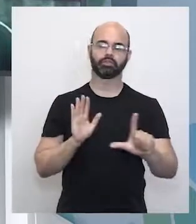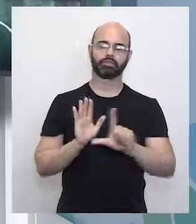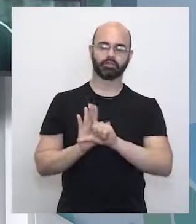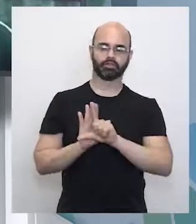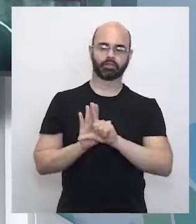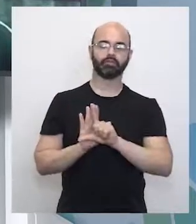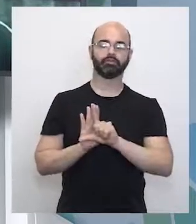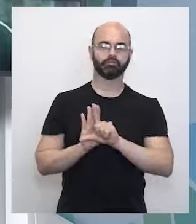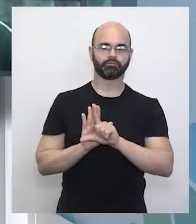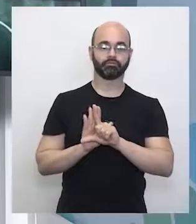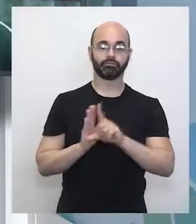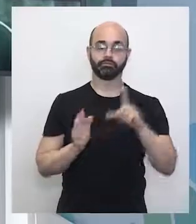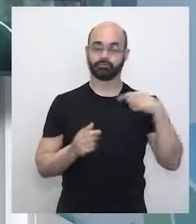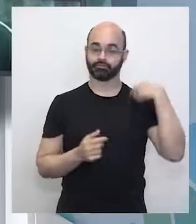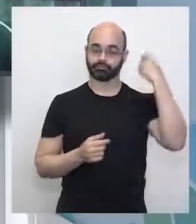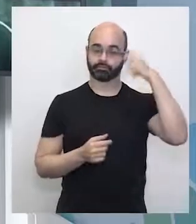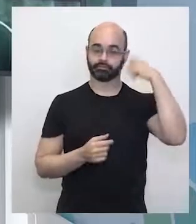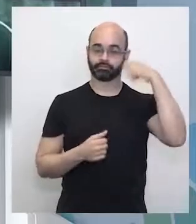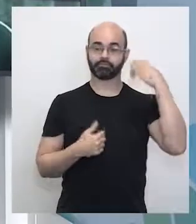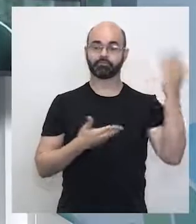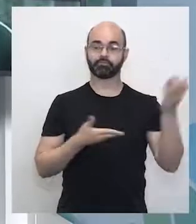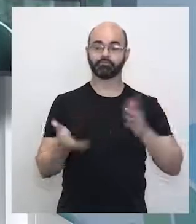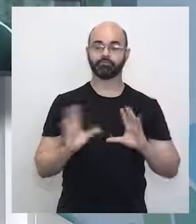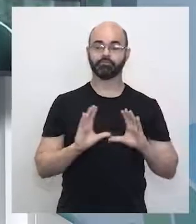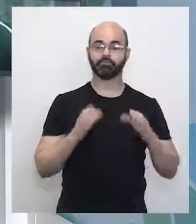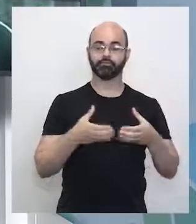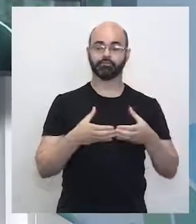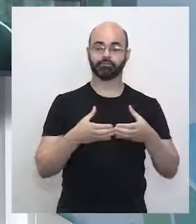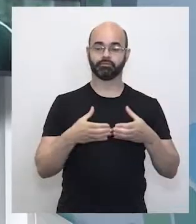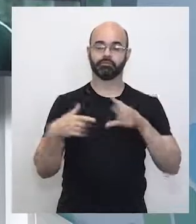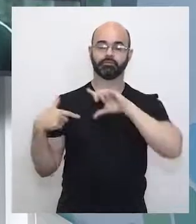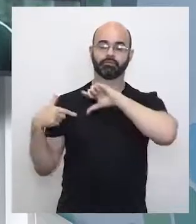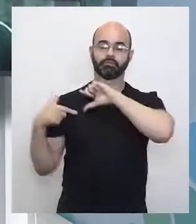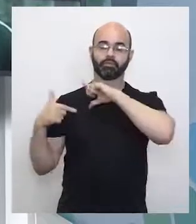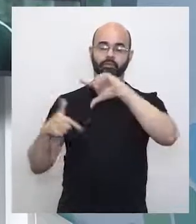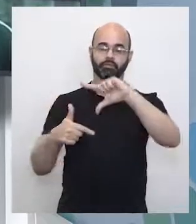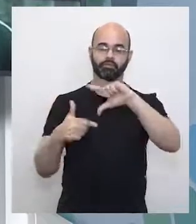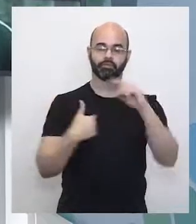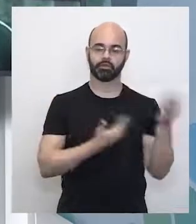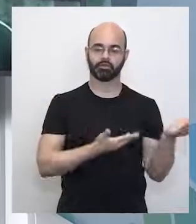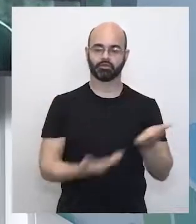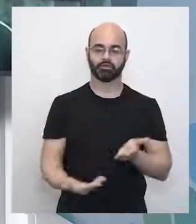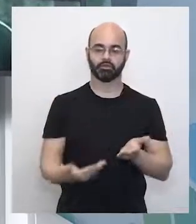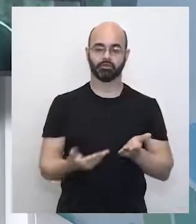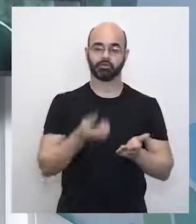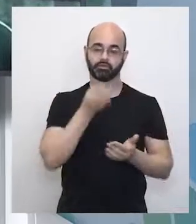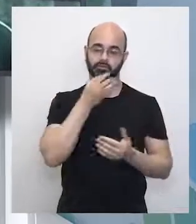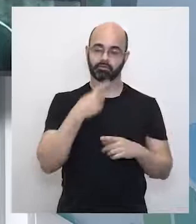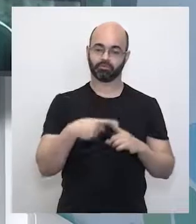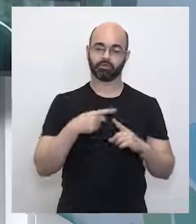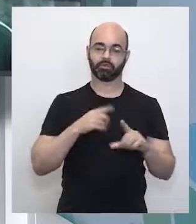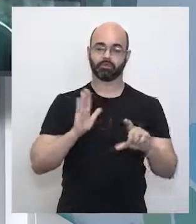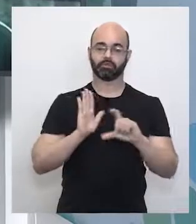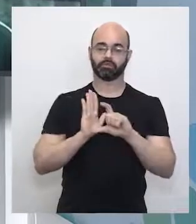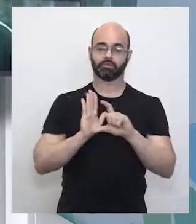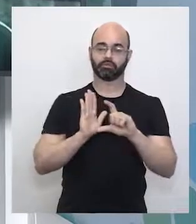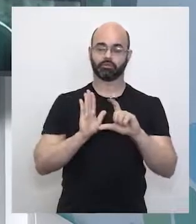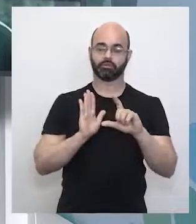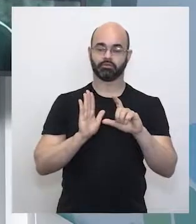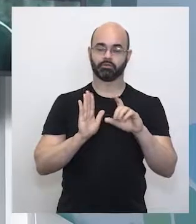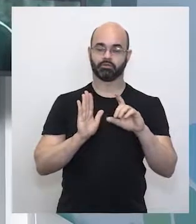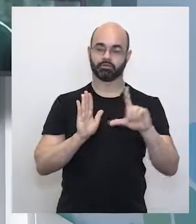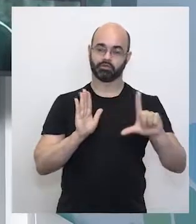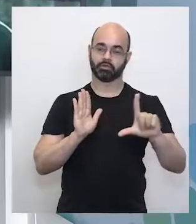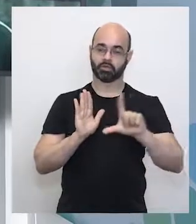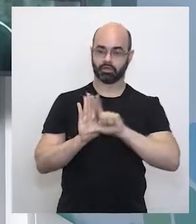até vídeos mostrando comunidades tradicionais, né, para ter, né, até para falar de direitos legais, a gente vai estar, né, introduzindo